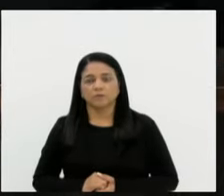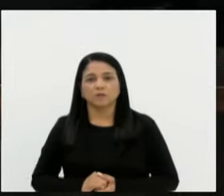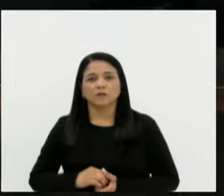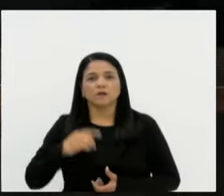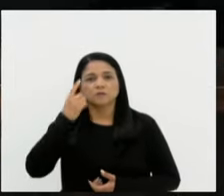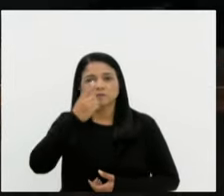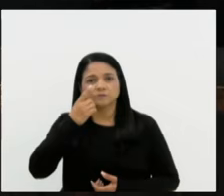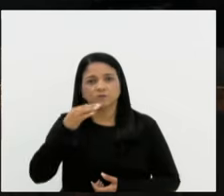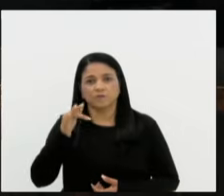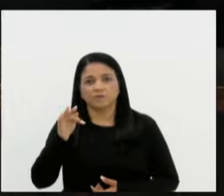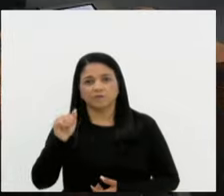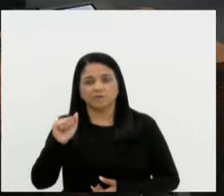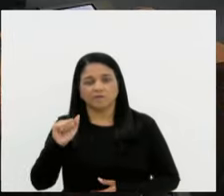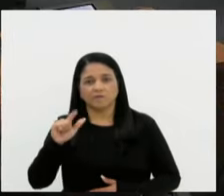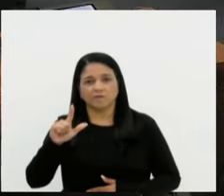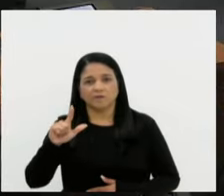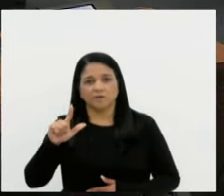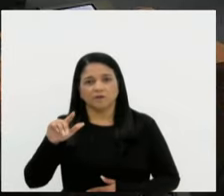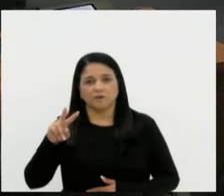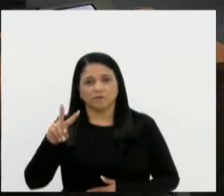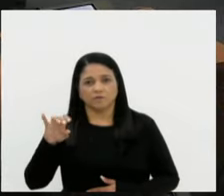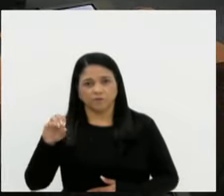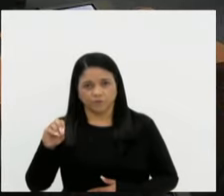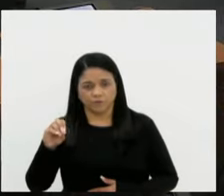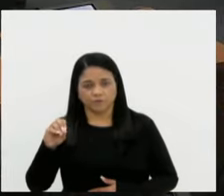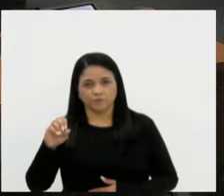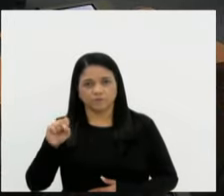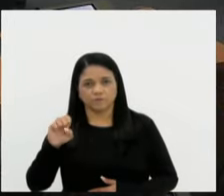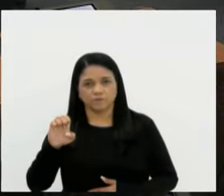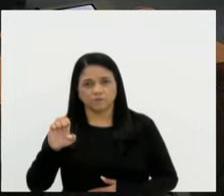Deputado Flávio Serafini.